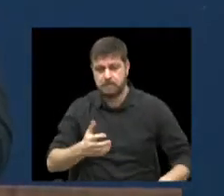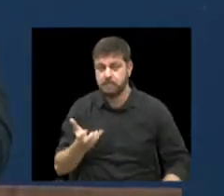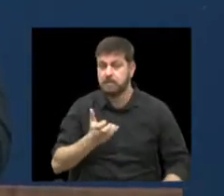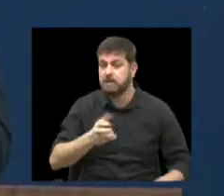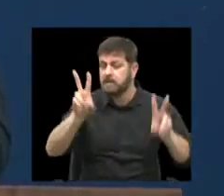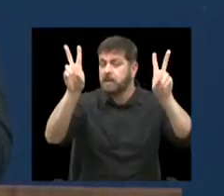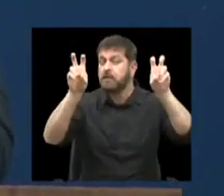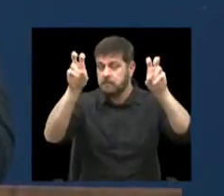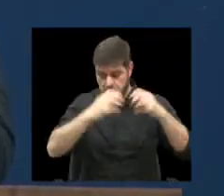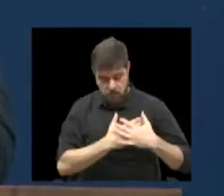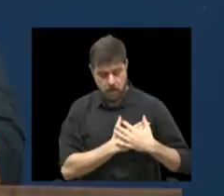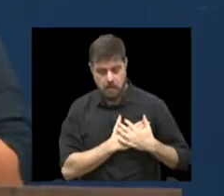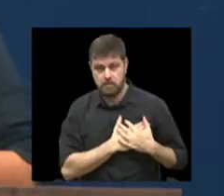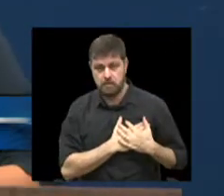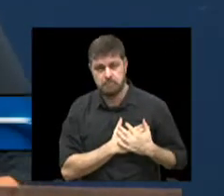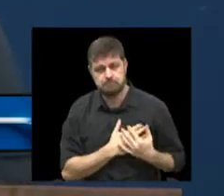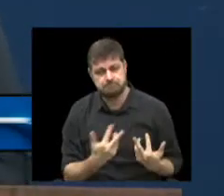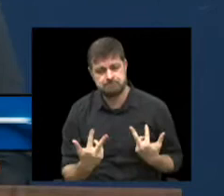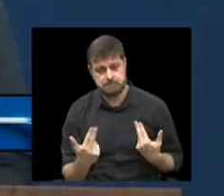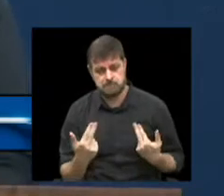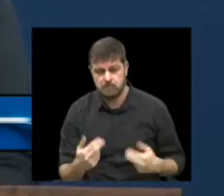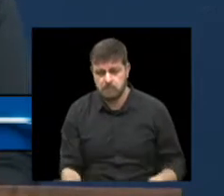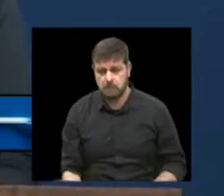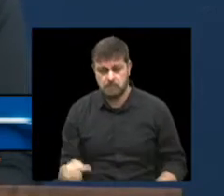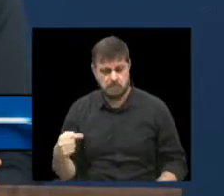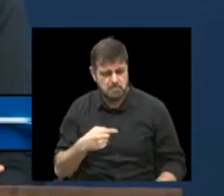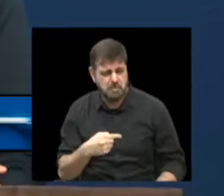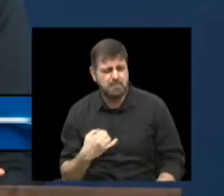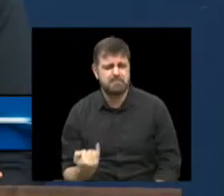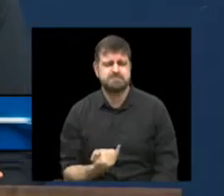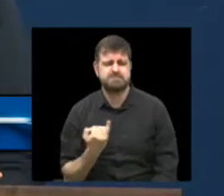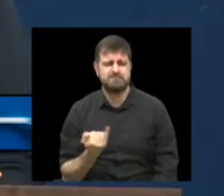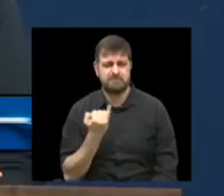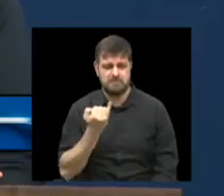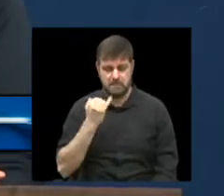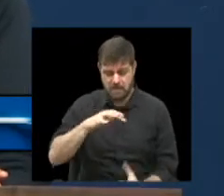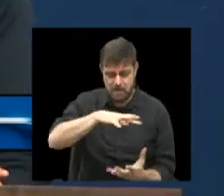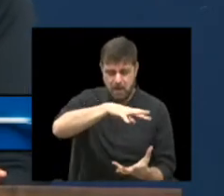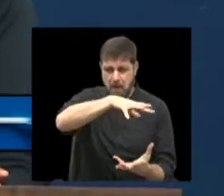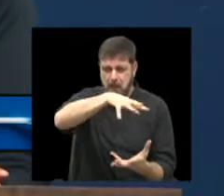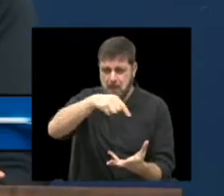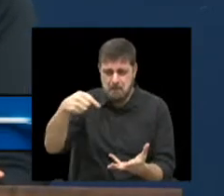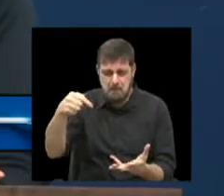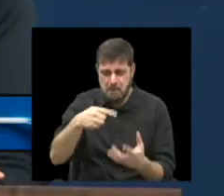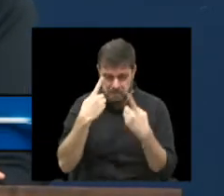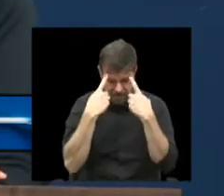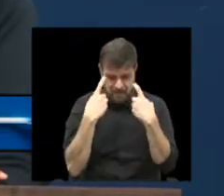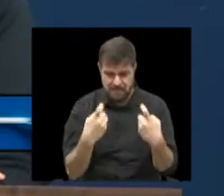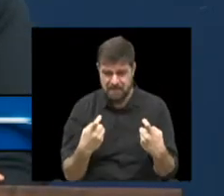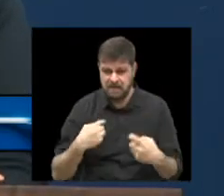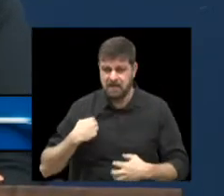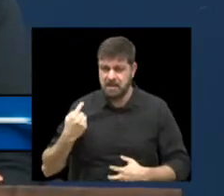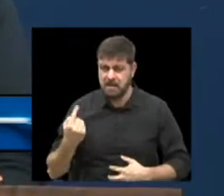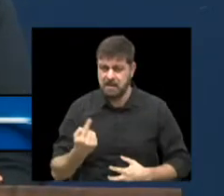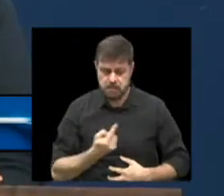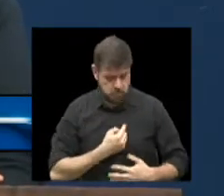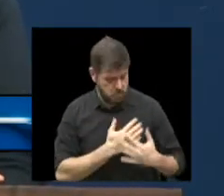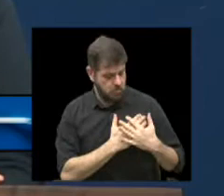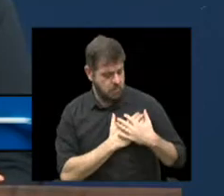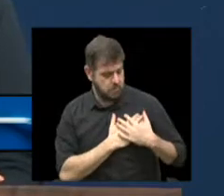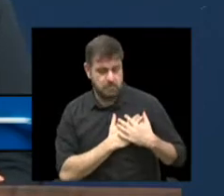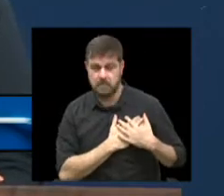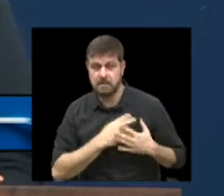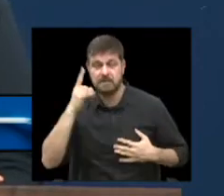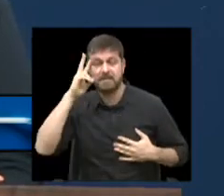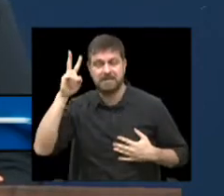sobre o amor, uma questão tão importante no mundo de tanta violência, a gente saudar o amor. E